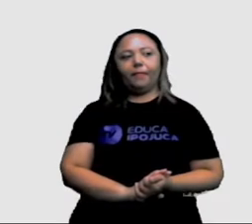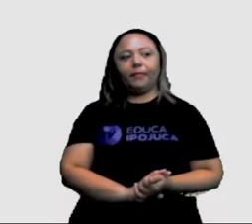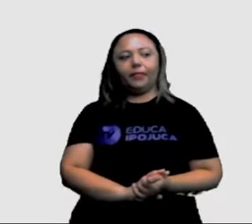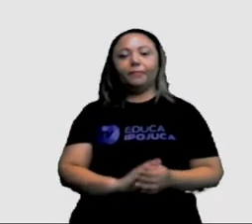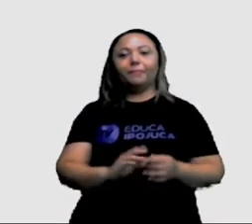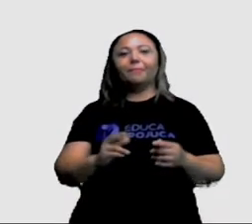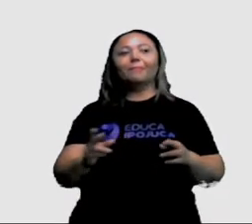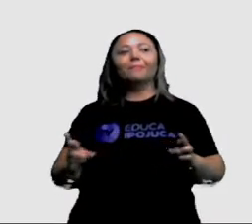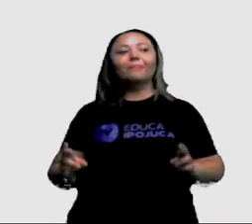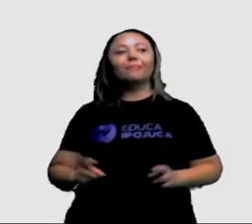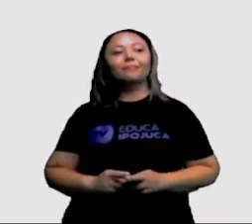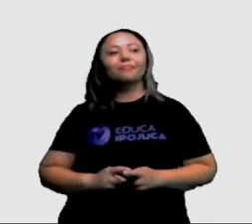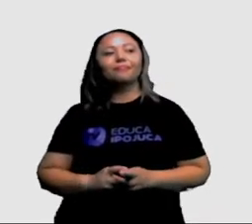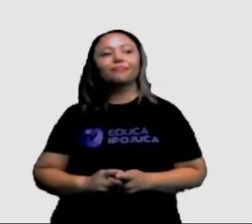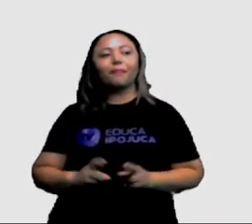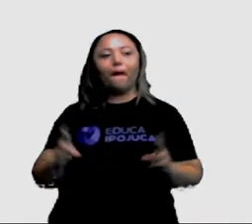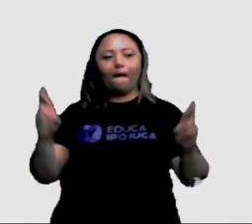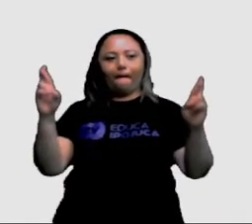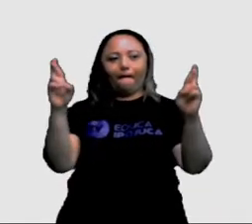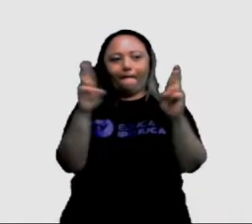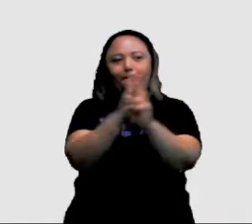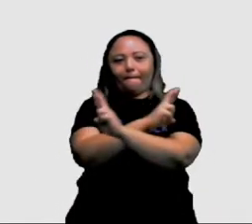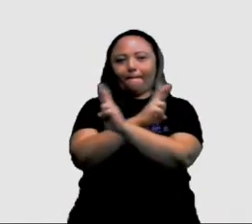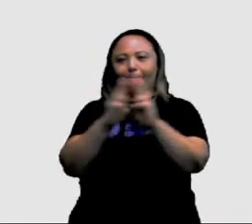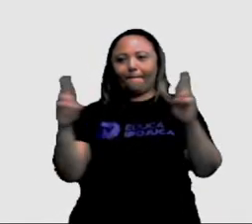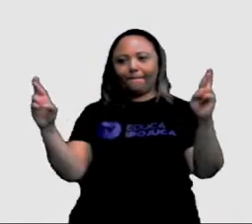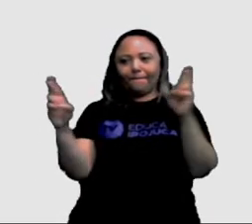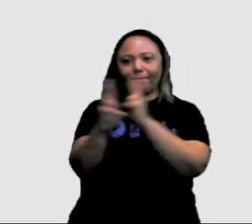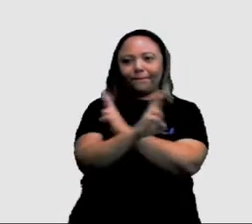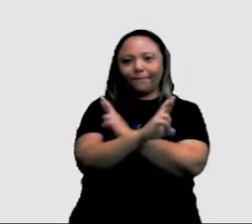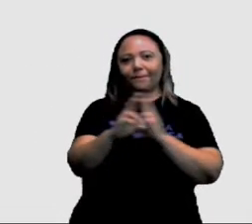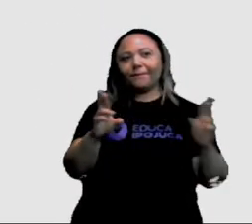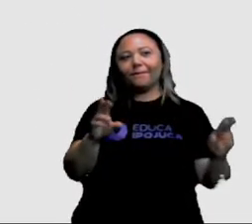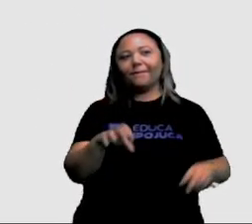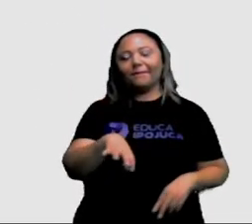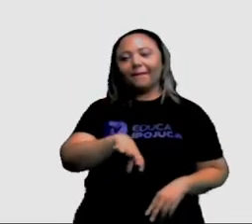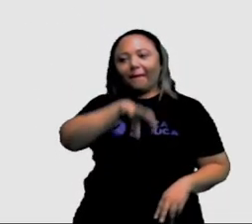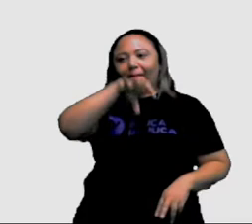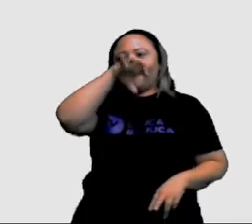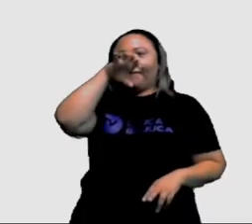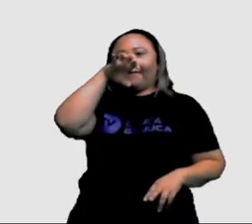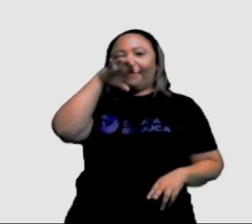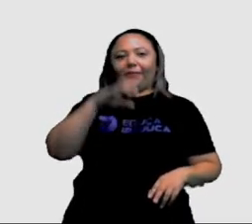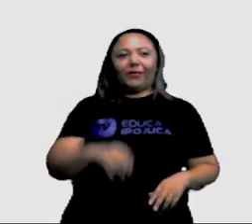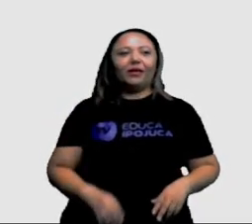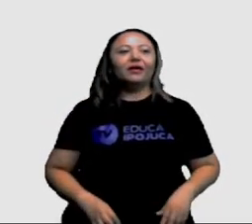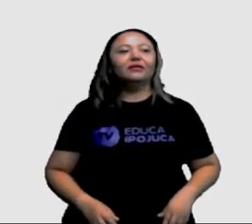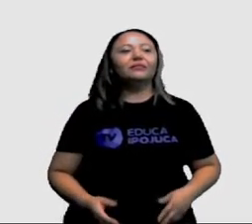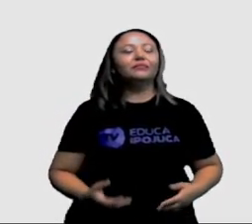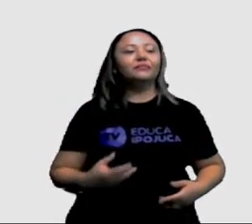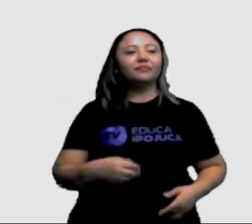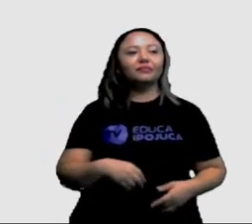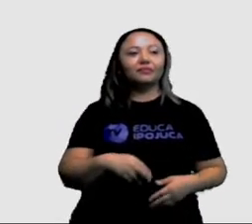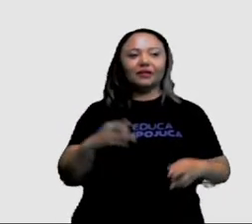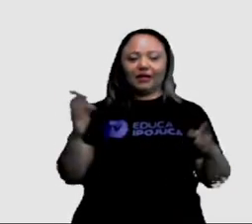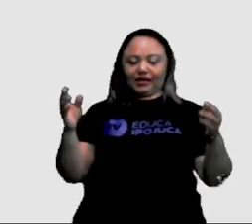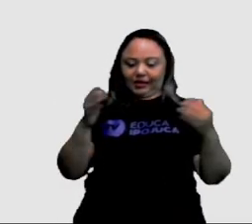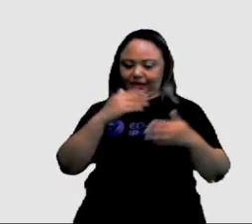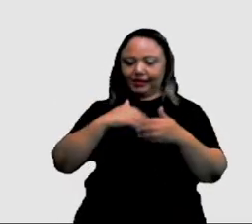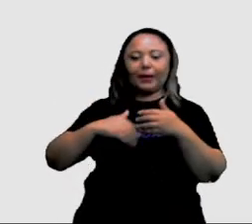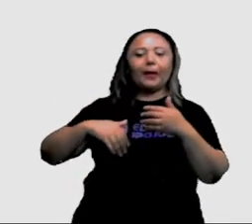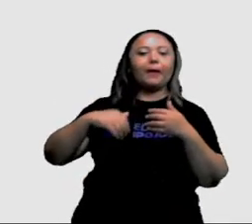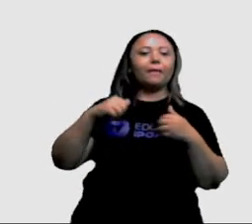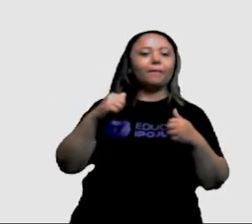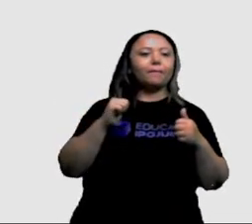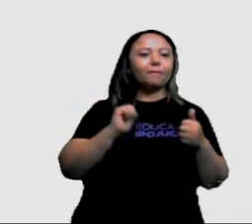E a gente tem aqui também o ritmo. O ritmo designa aquilo que flui, aquilo que se move,